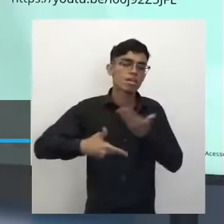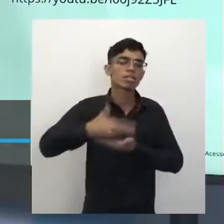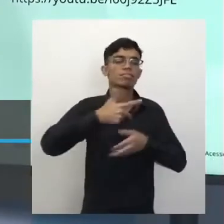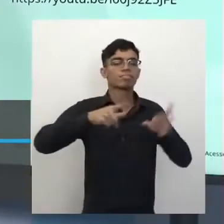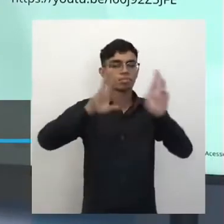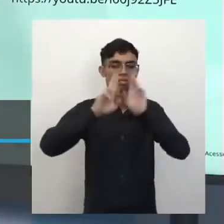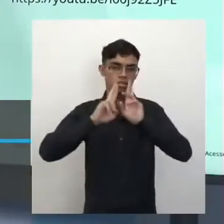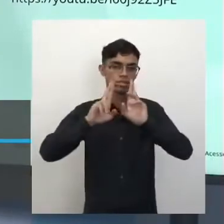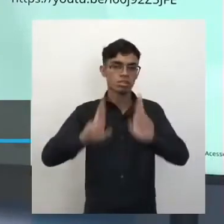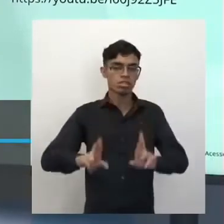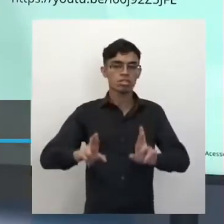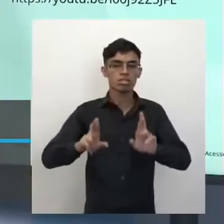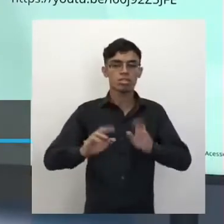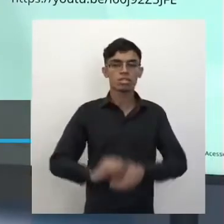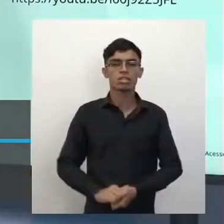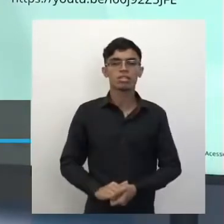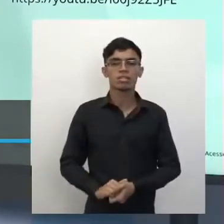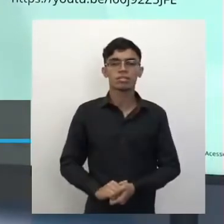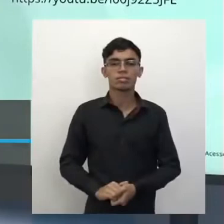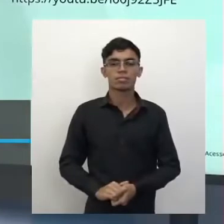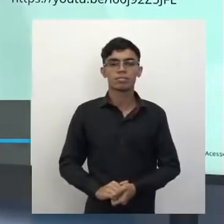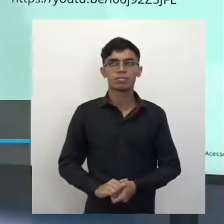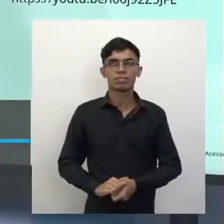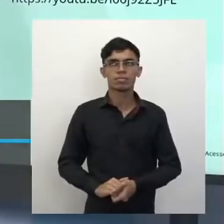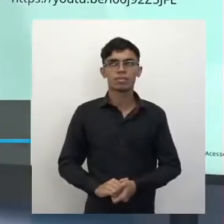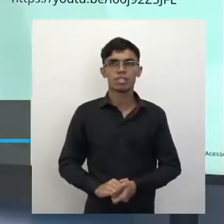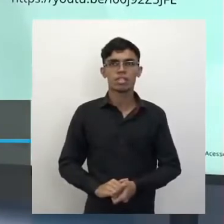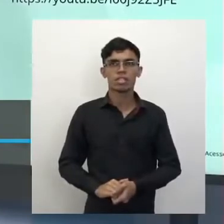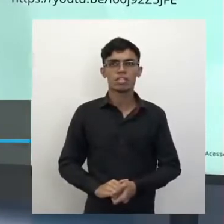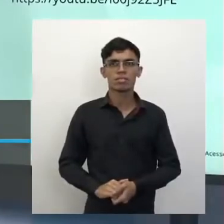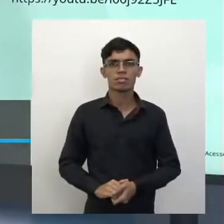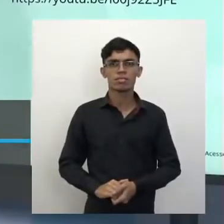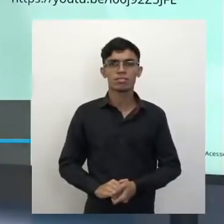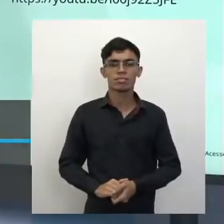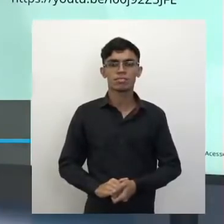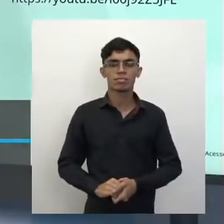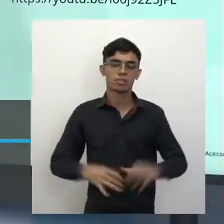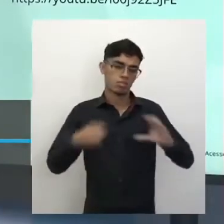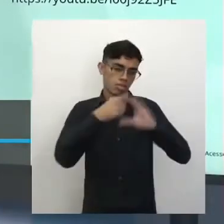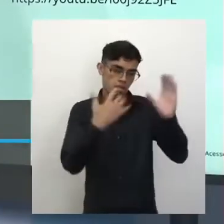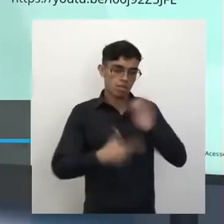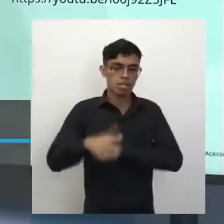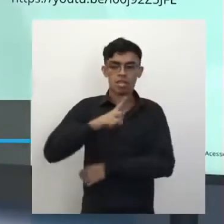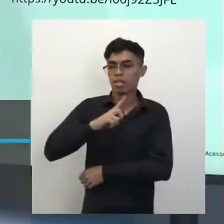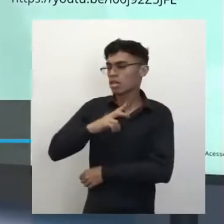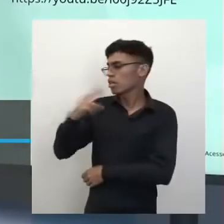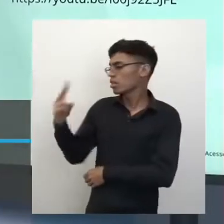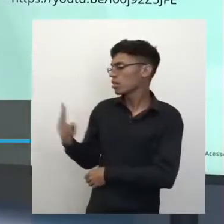respeito, as etnias sendo respeitadas, mas está bem valorizado, as